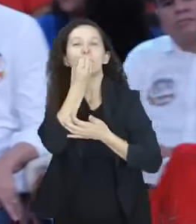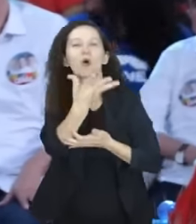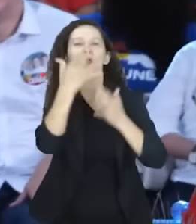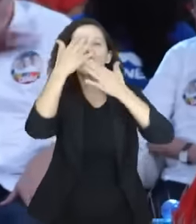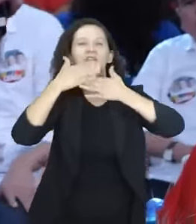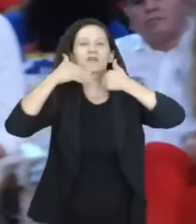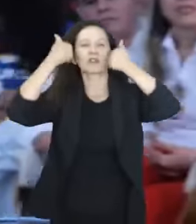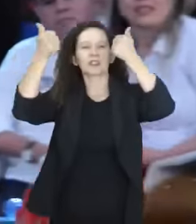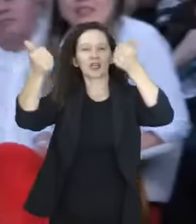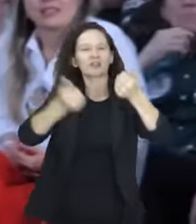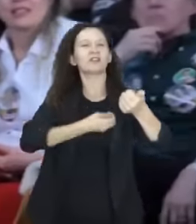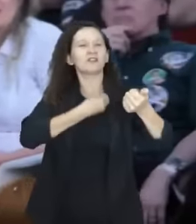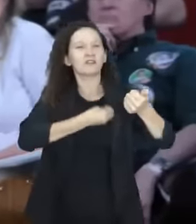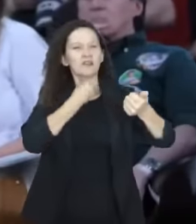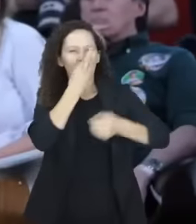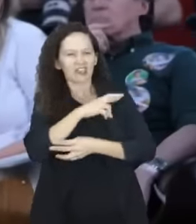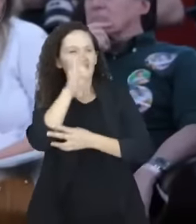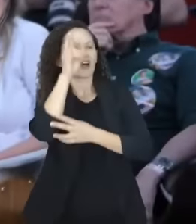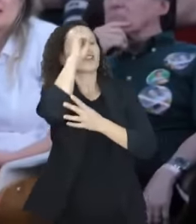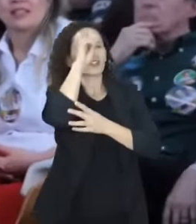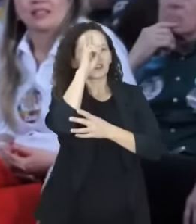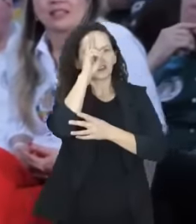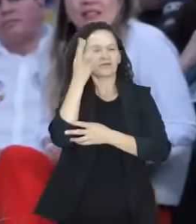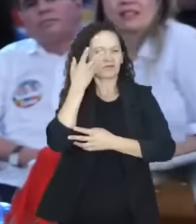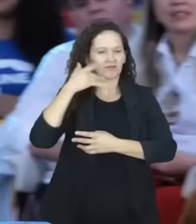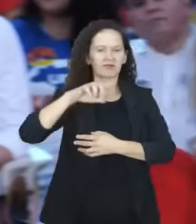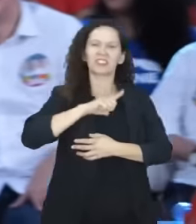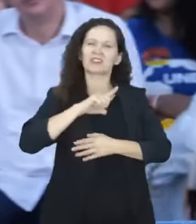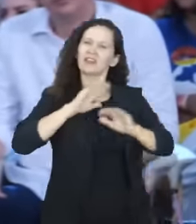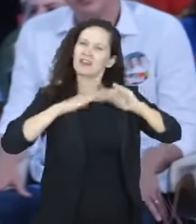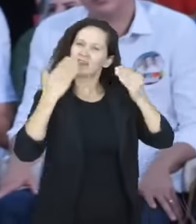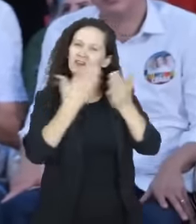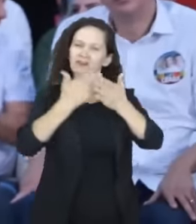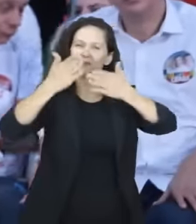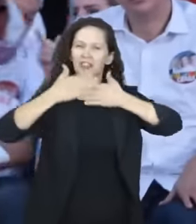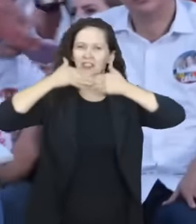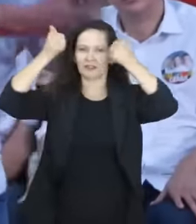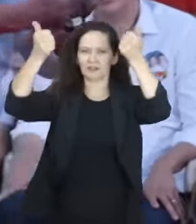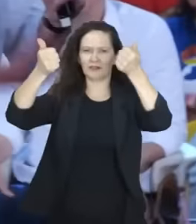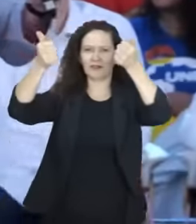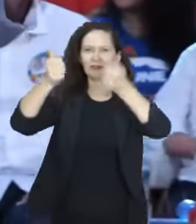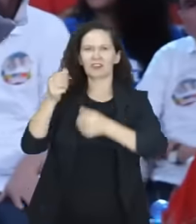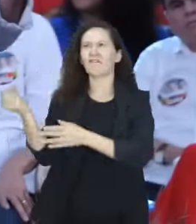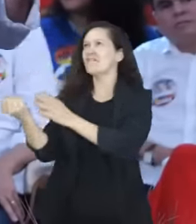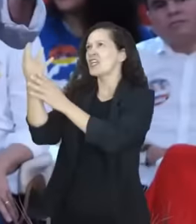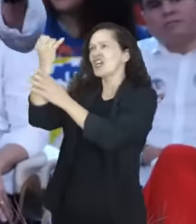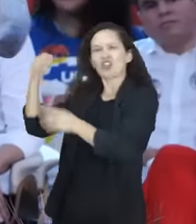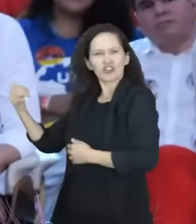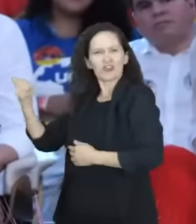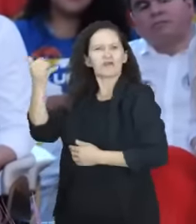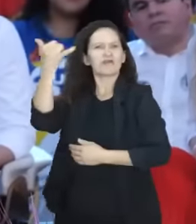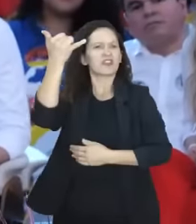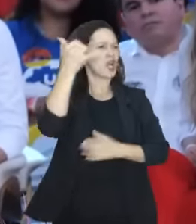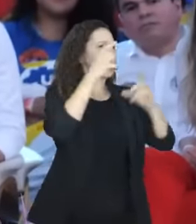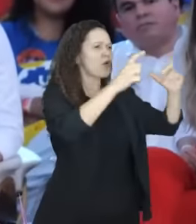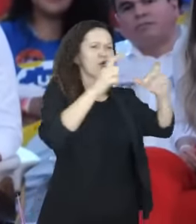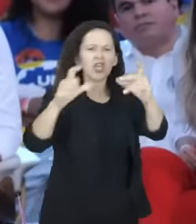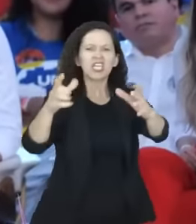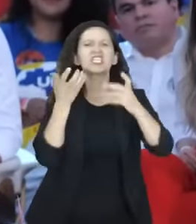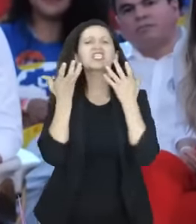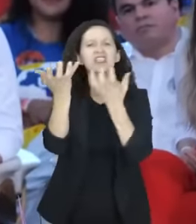restaurante. Nossas crianças têm escola de qualidade. Viajar de avião para onde a gente quiser. É esse mundo que